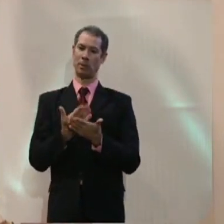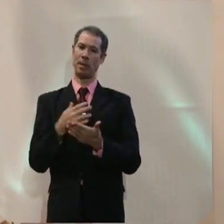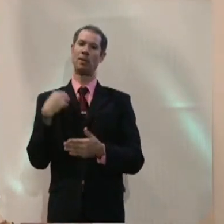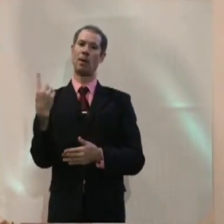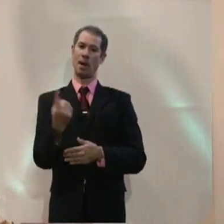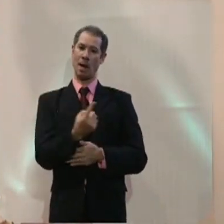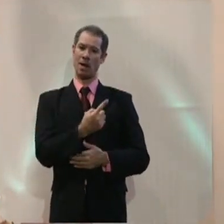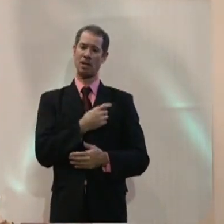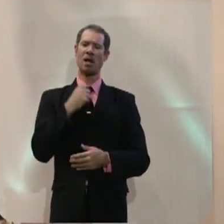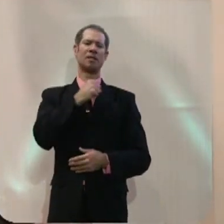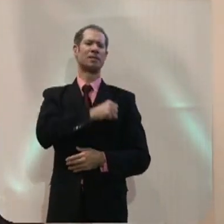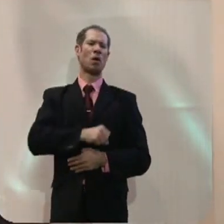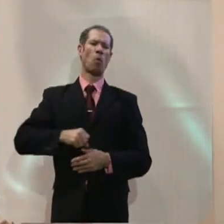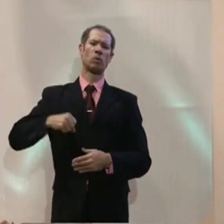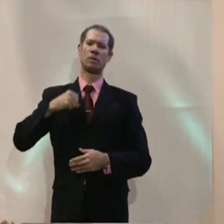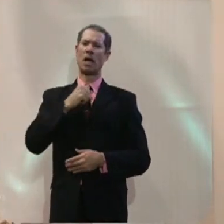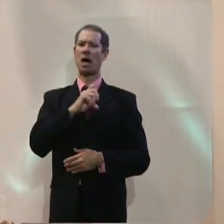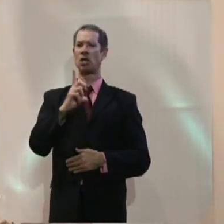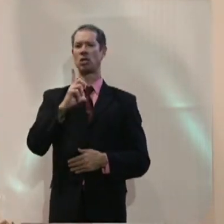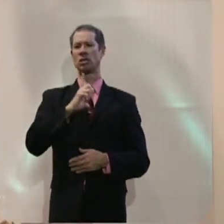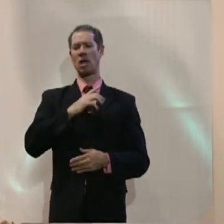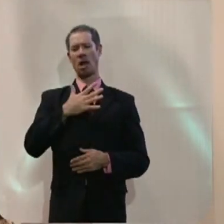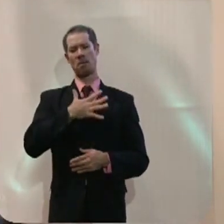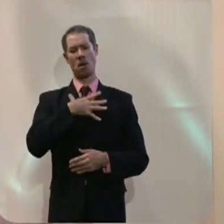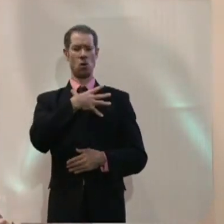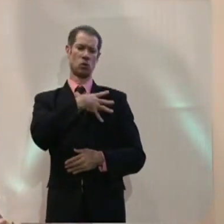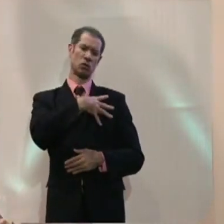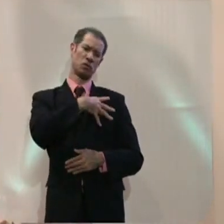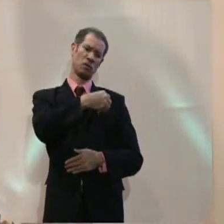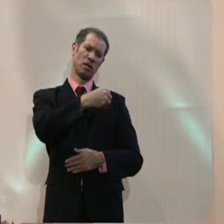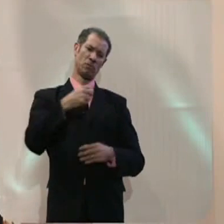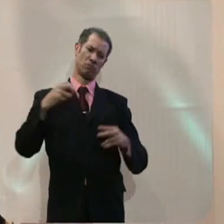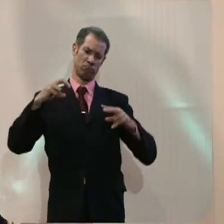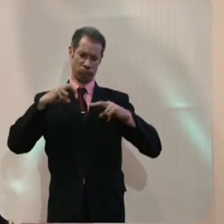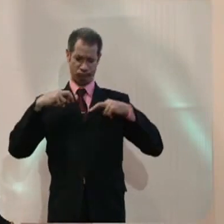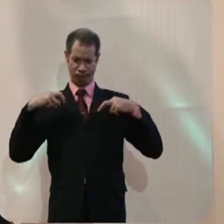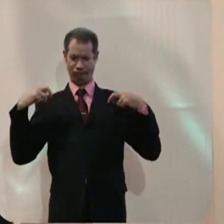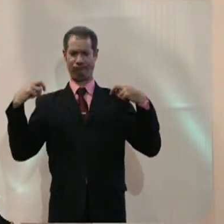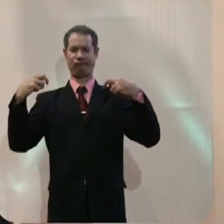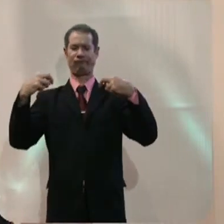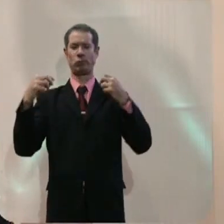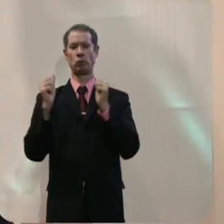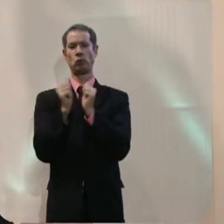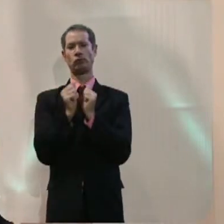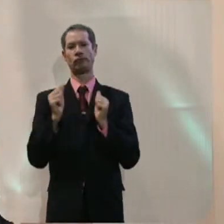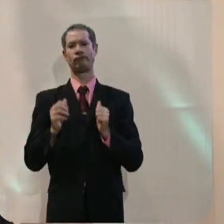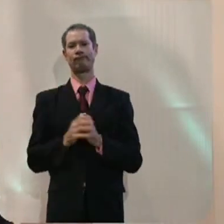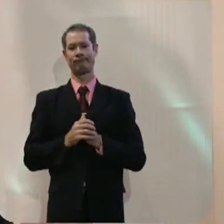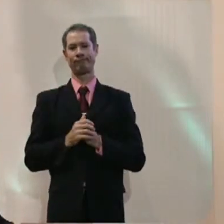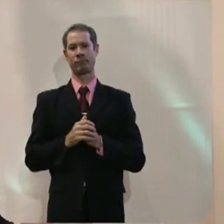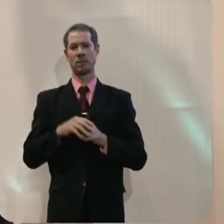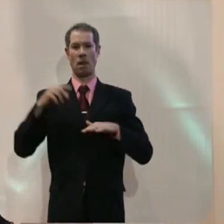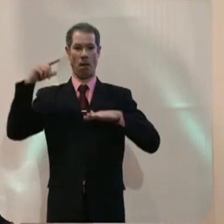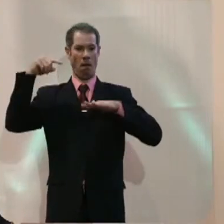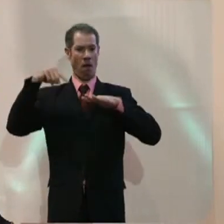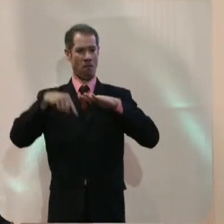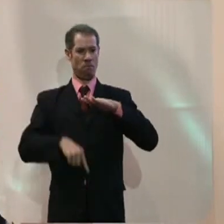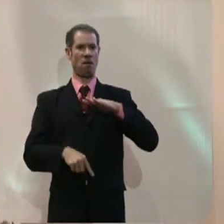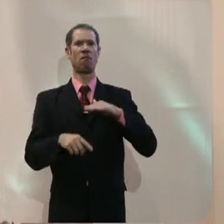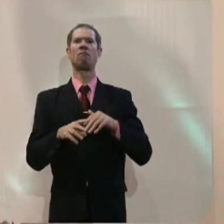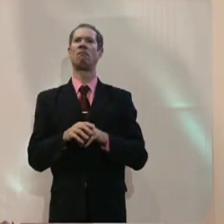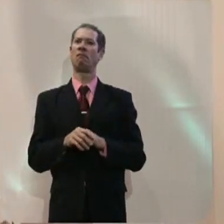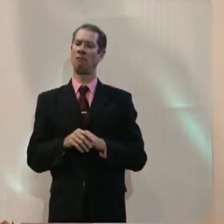ele diz assim, que saudades eu tenho dos meus filhos em volta de mim. Tá? Que profundo